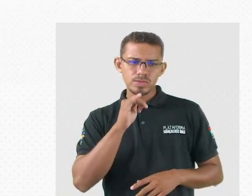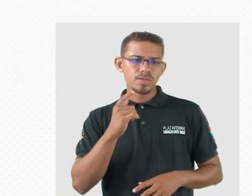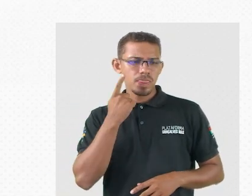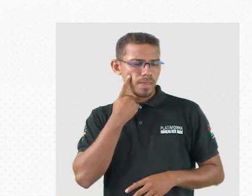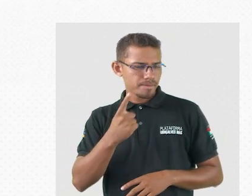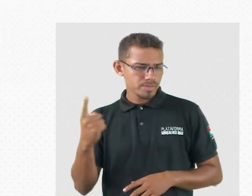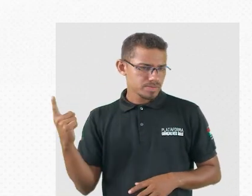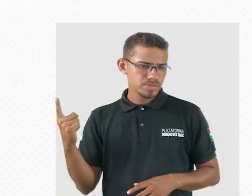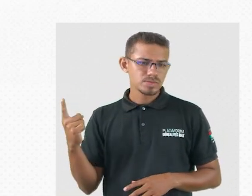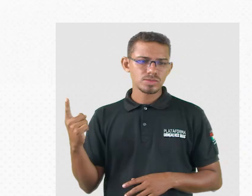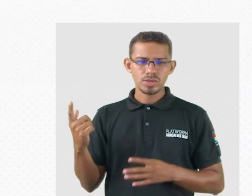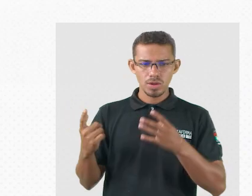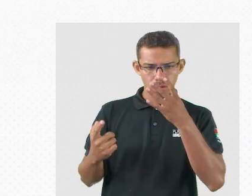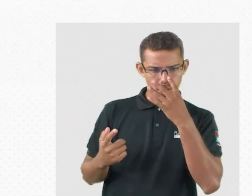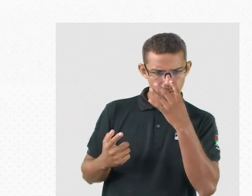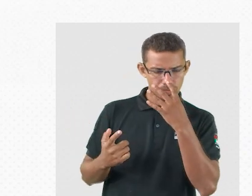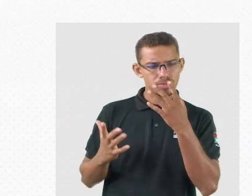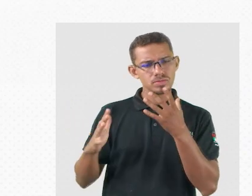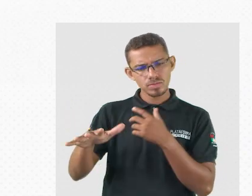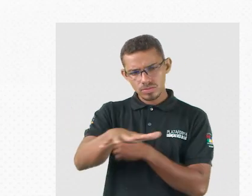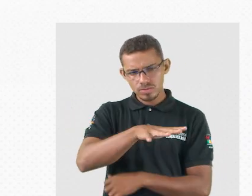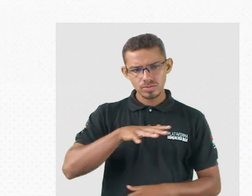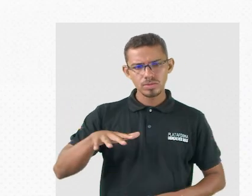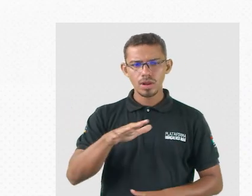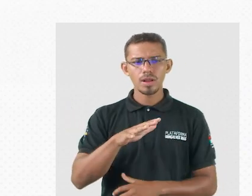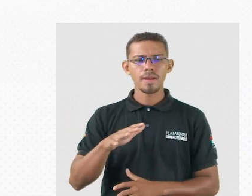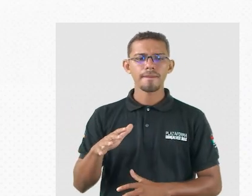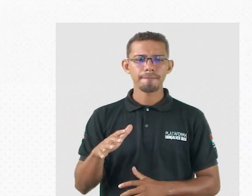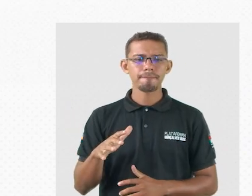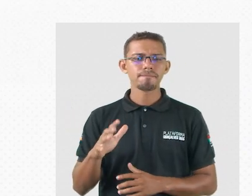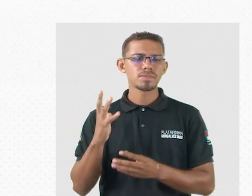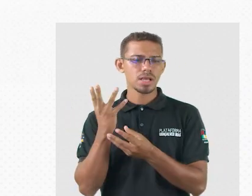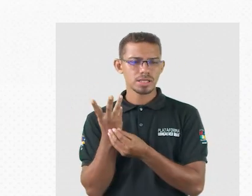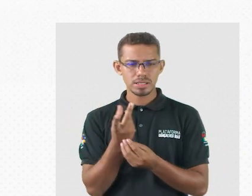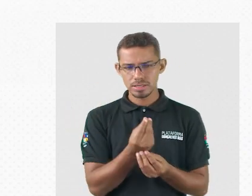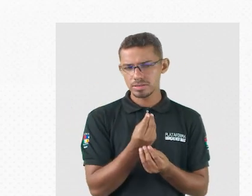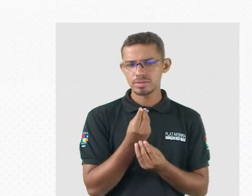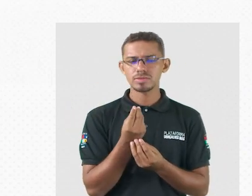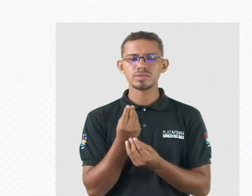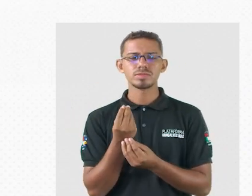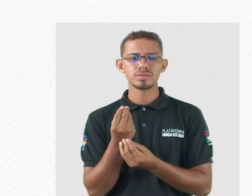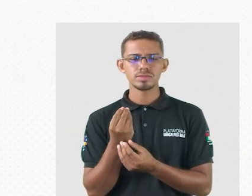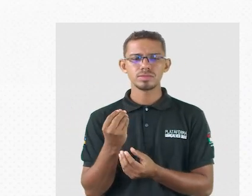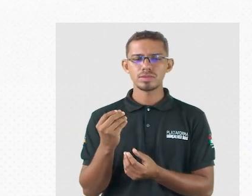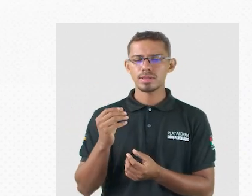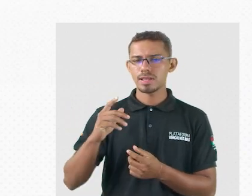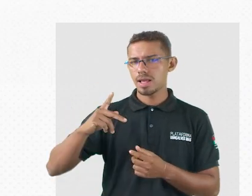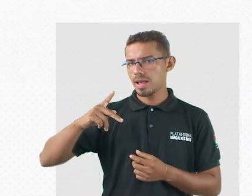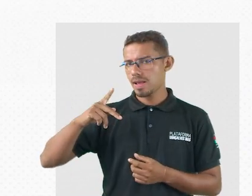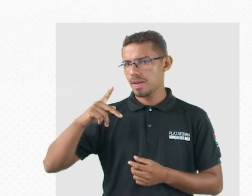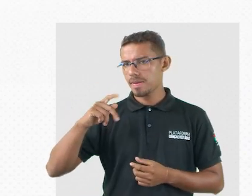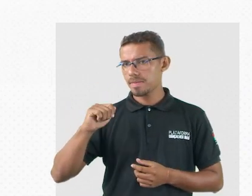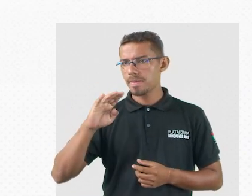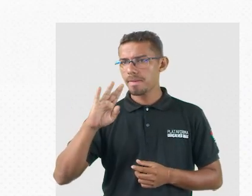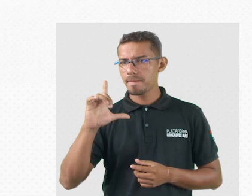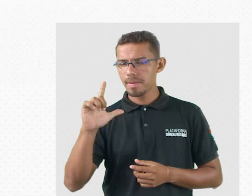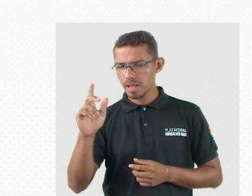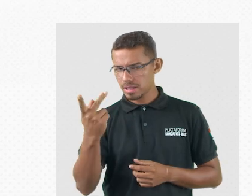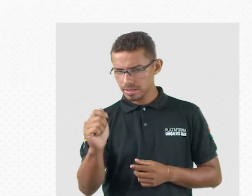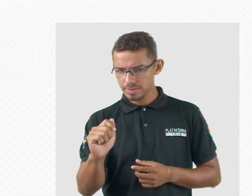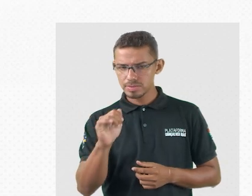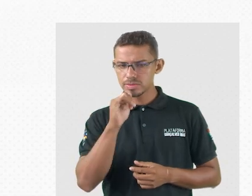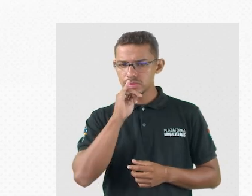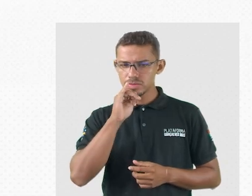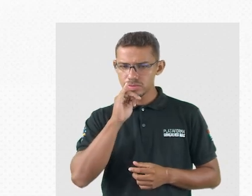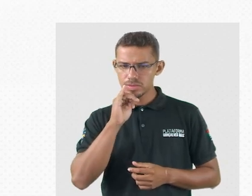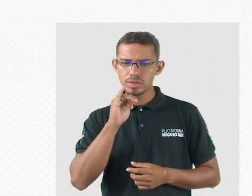aí, observar dentro da produção artesanal, né, da palha. E então esse Manuel